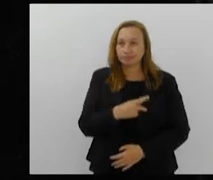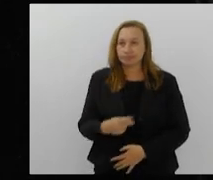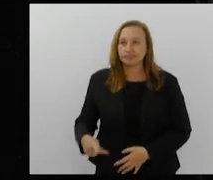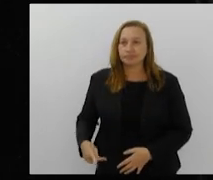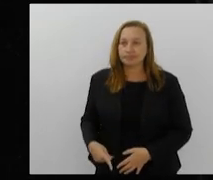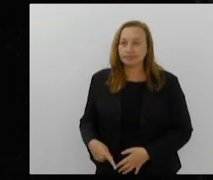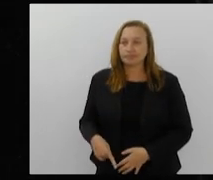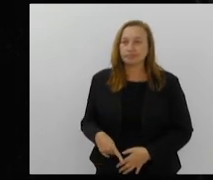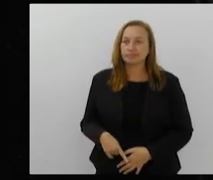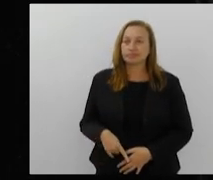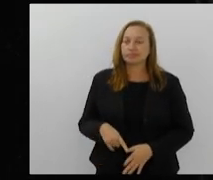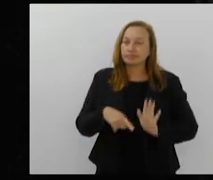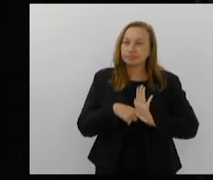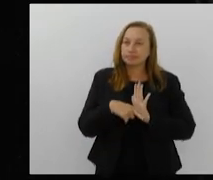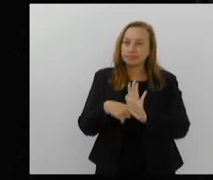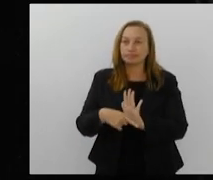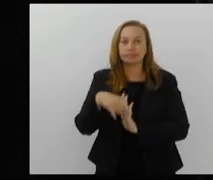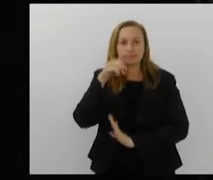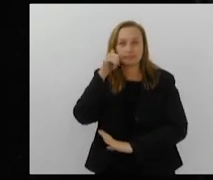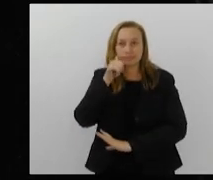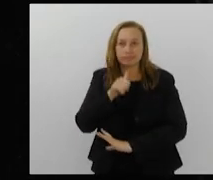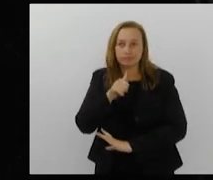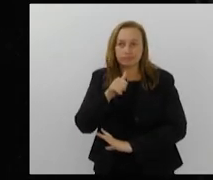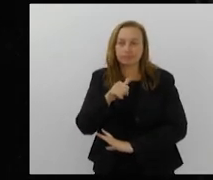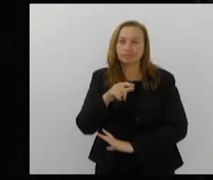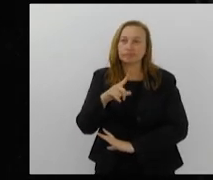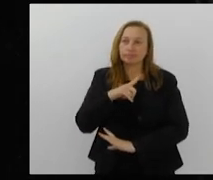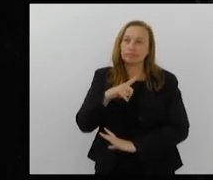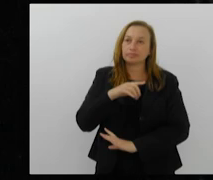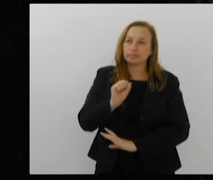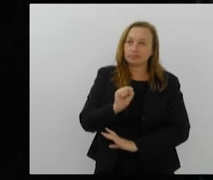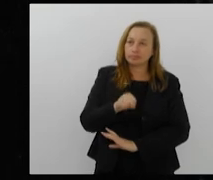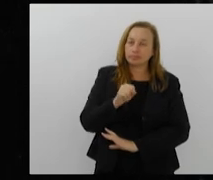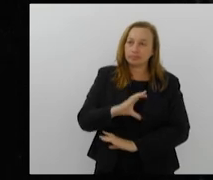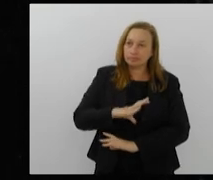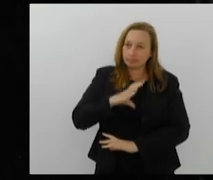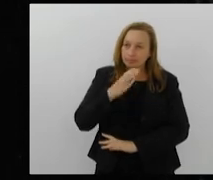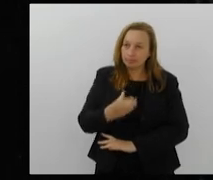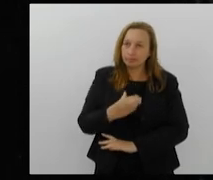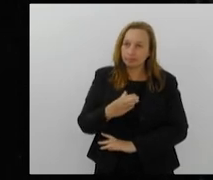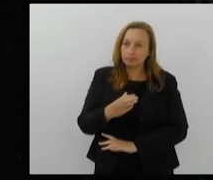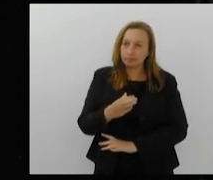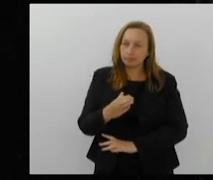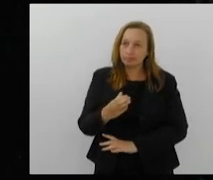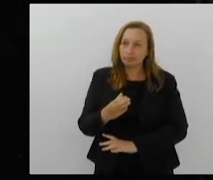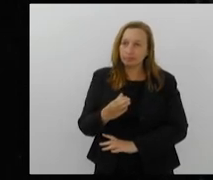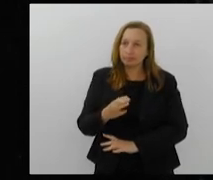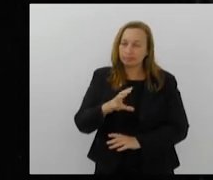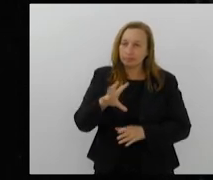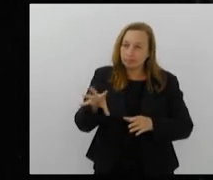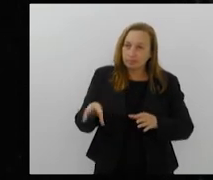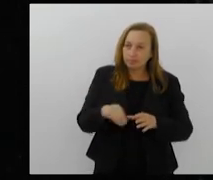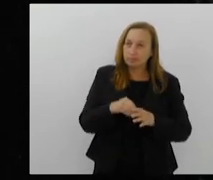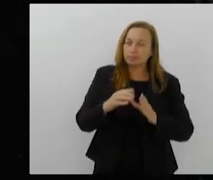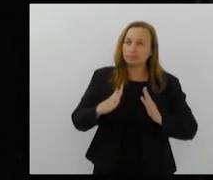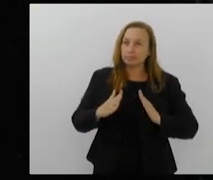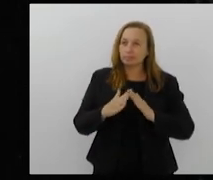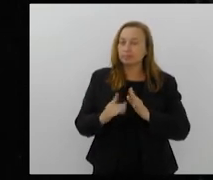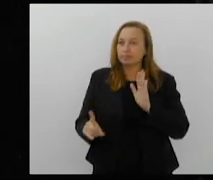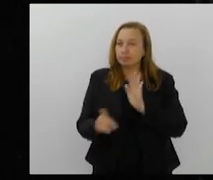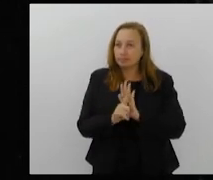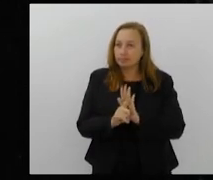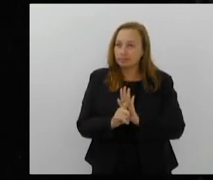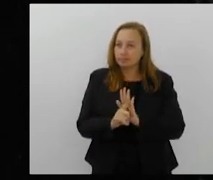um reforço para que as mulheres tenham, sim, coragem e que adentrem as casas legislativas, também